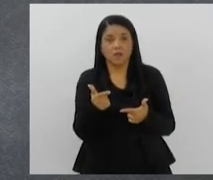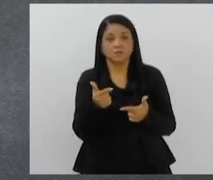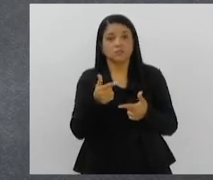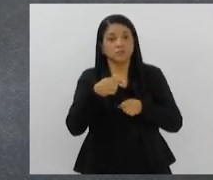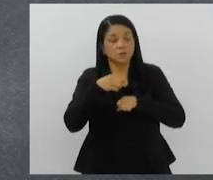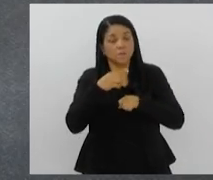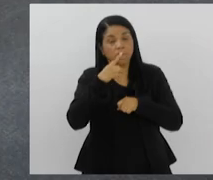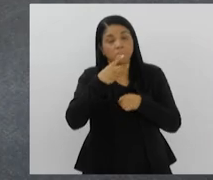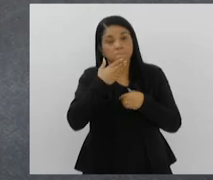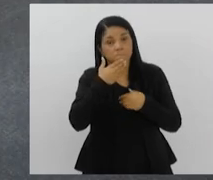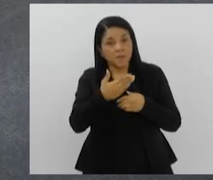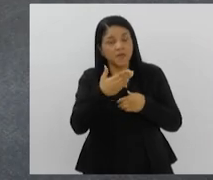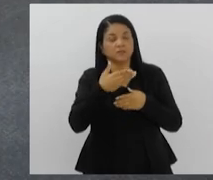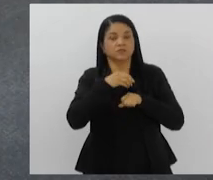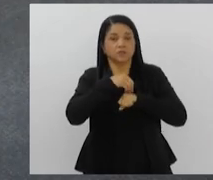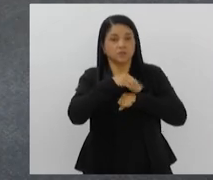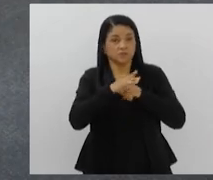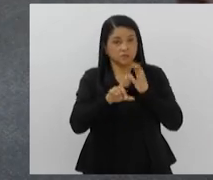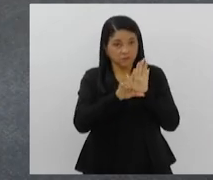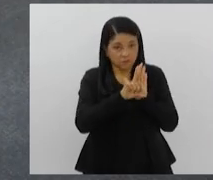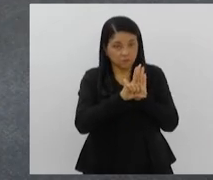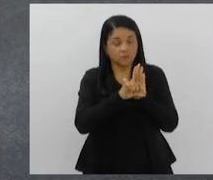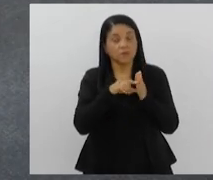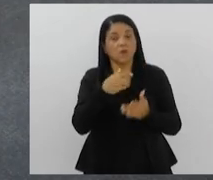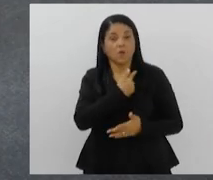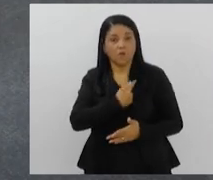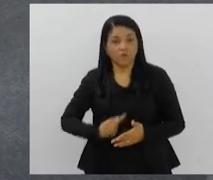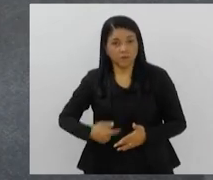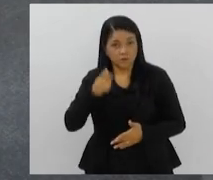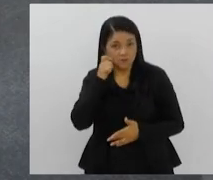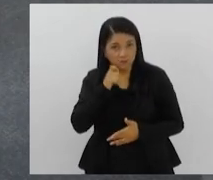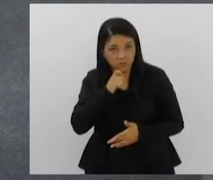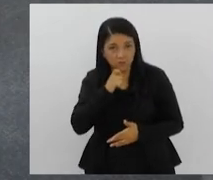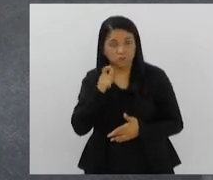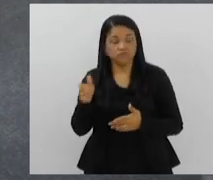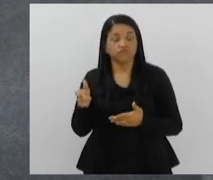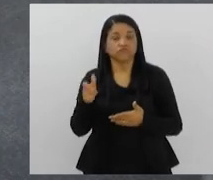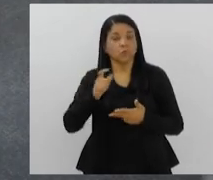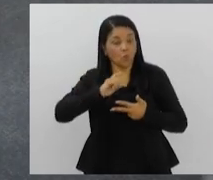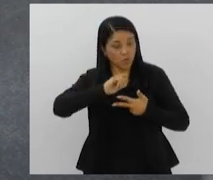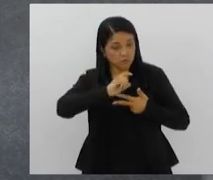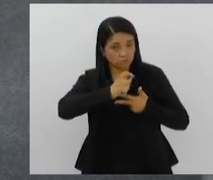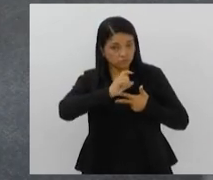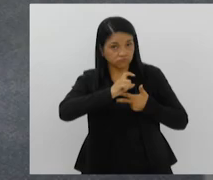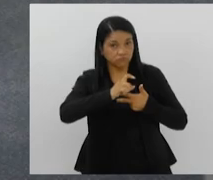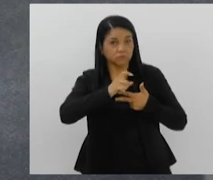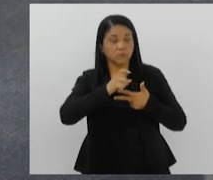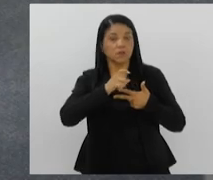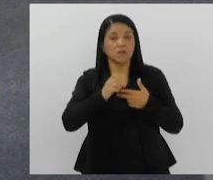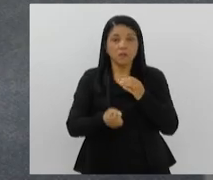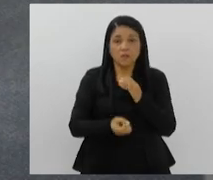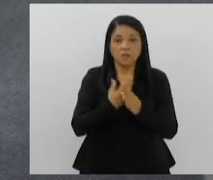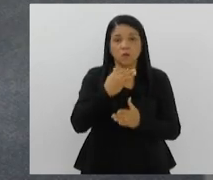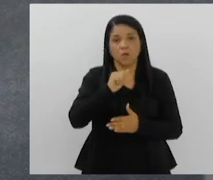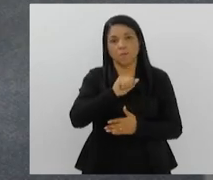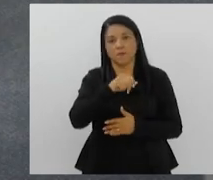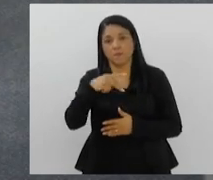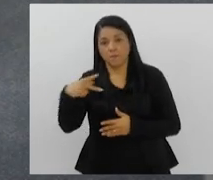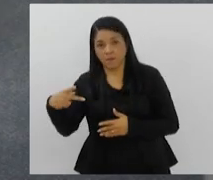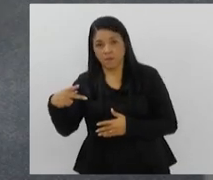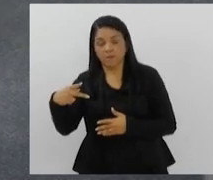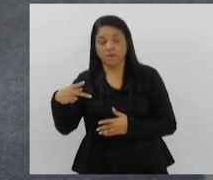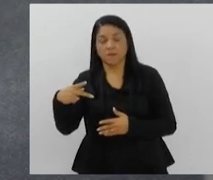indicação pedindo que o governador, se ele quiser, nas suas atribuições de executivo, crie um aplicativo do Estado para